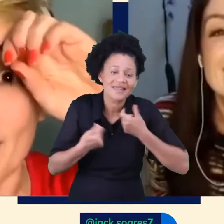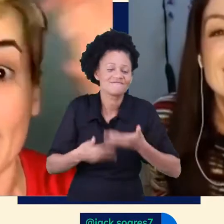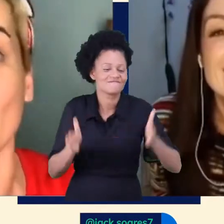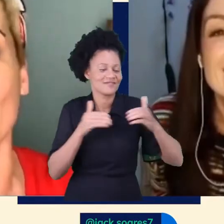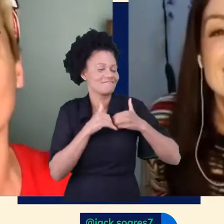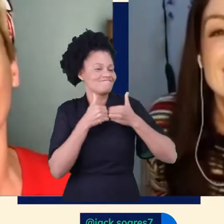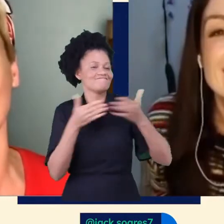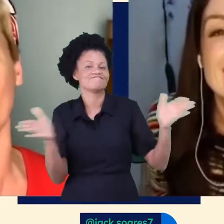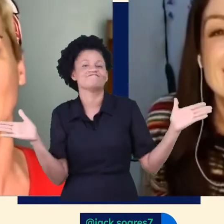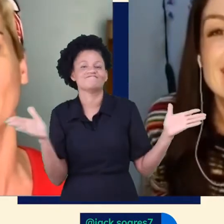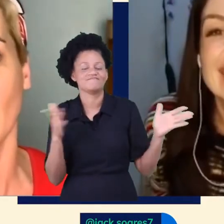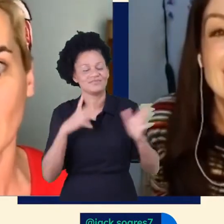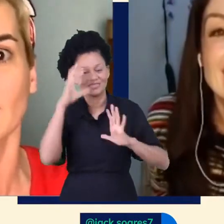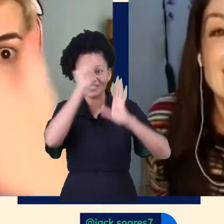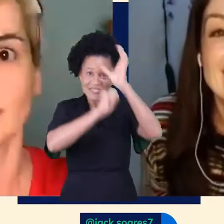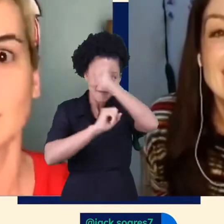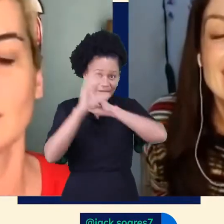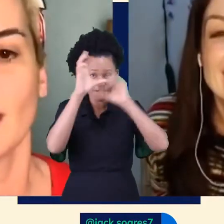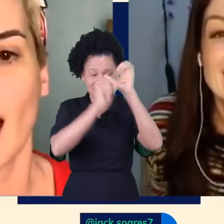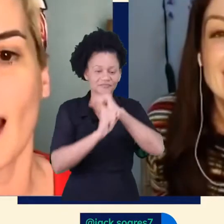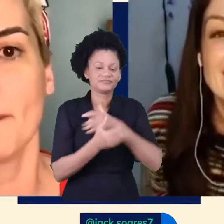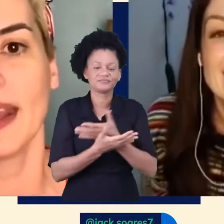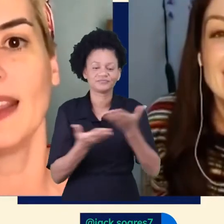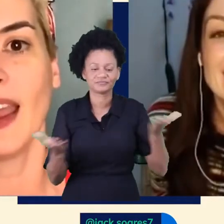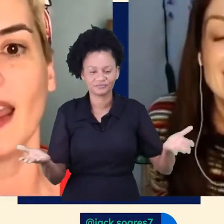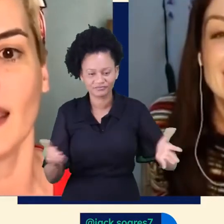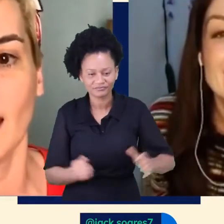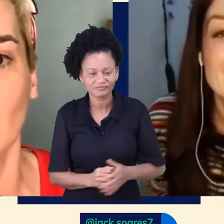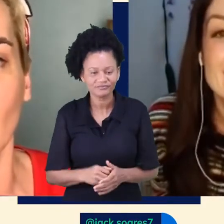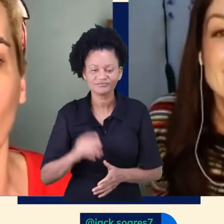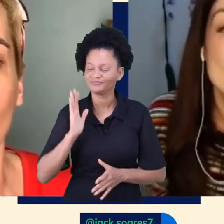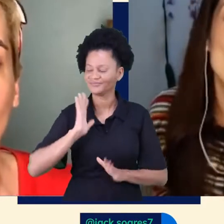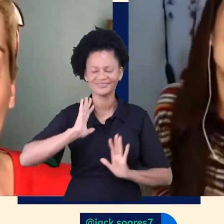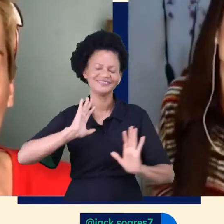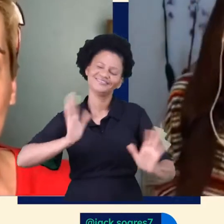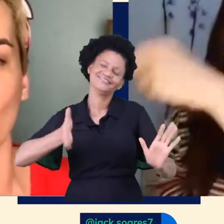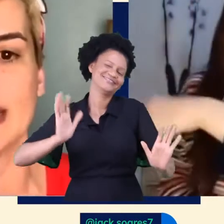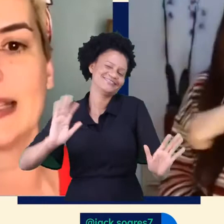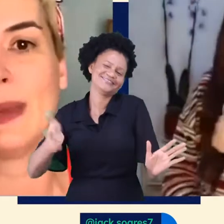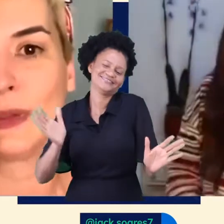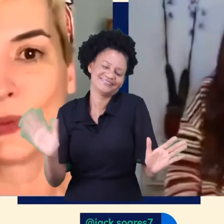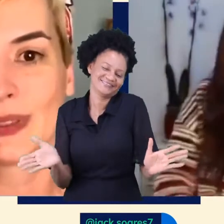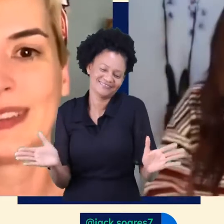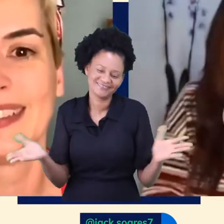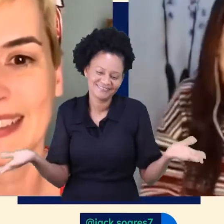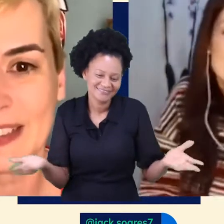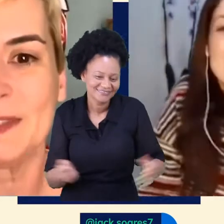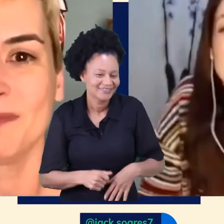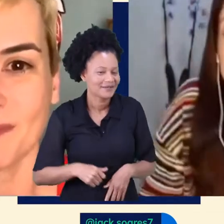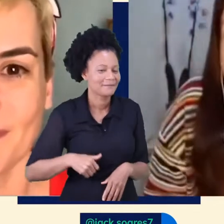nada. Que coisa maravilhosa estar aberta para aprender Nossa, já tá...